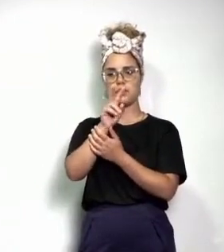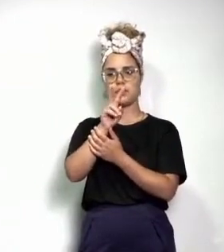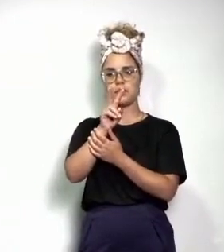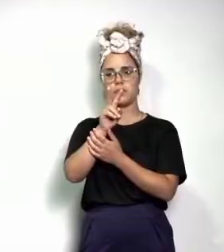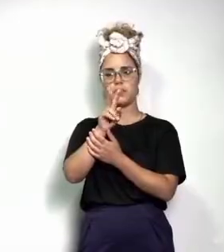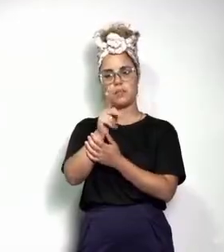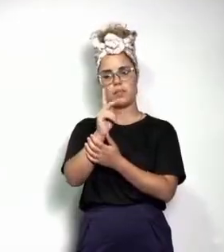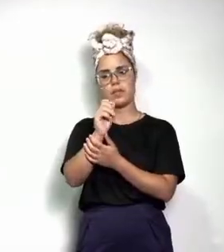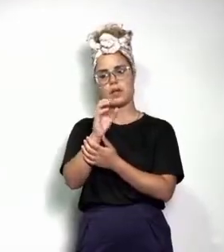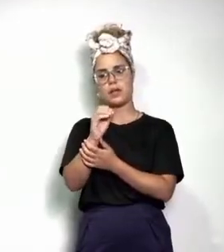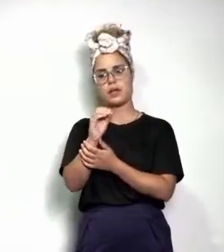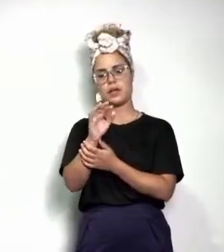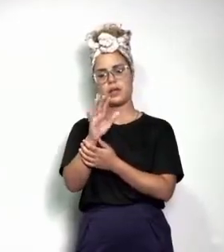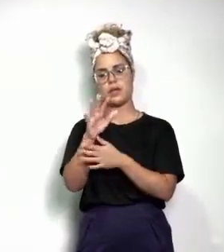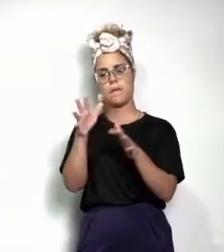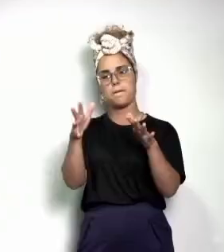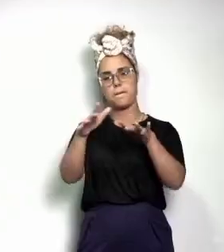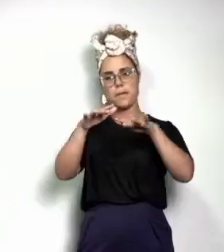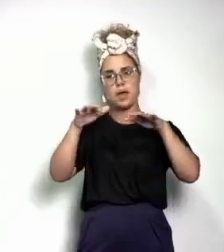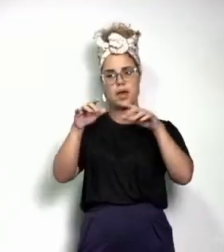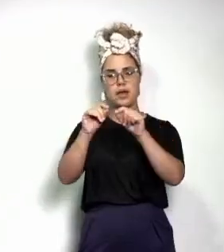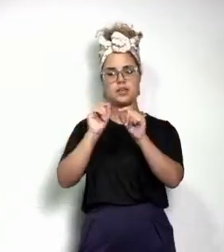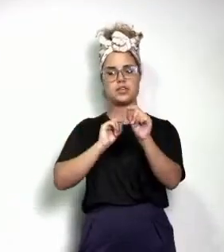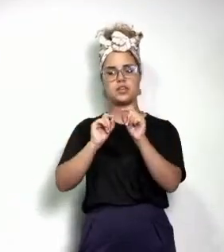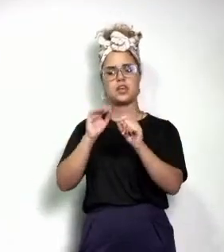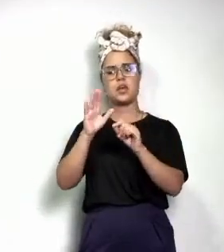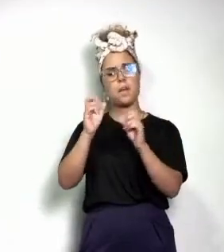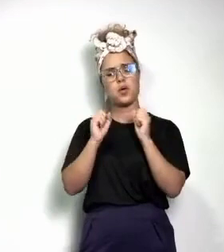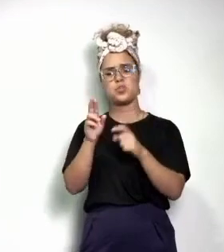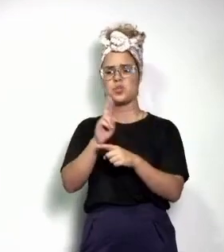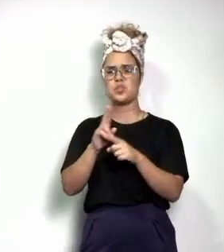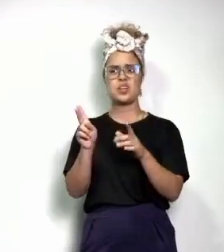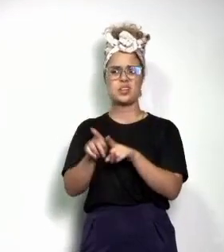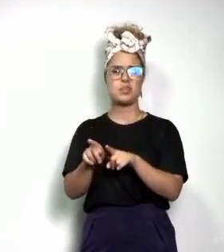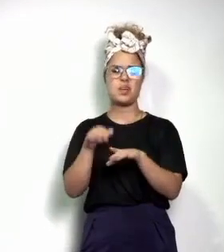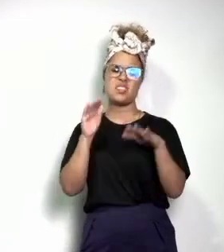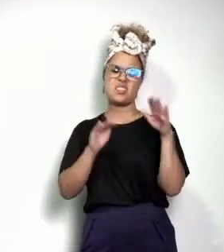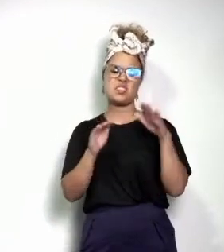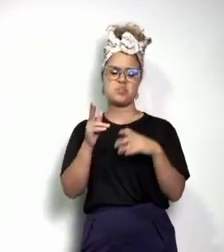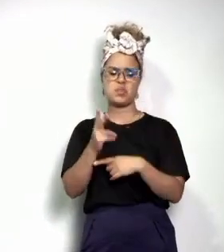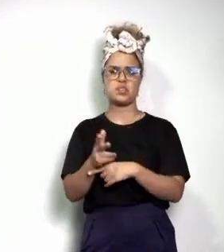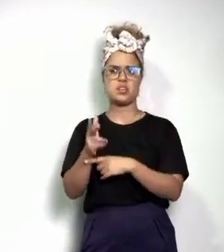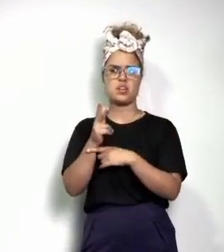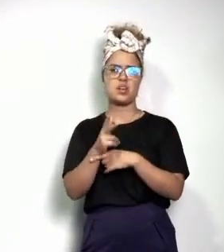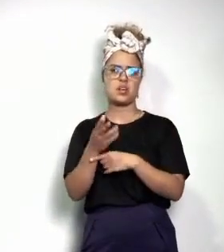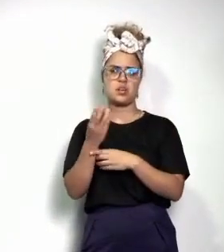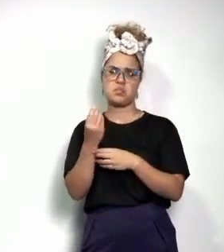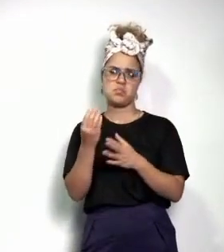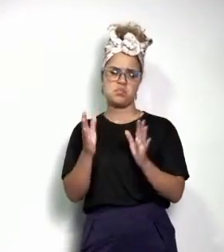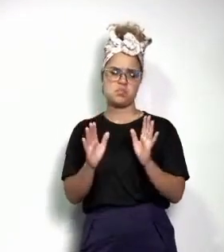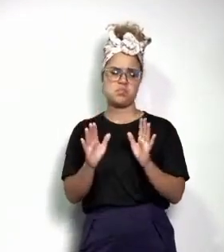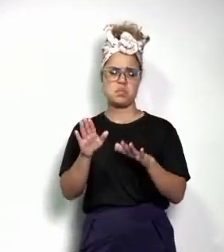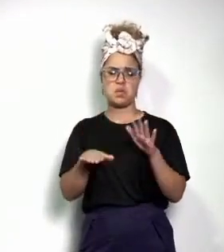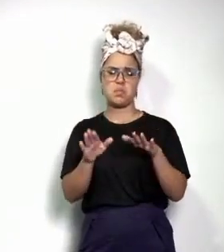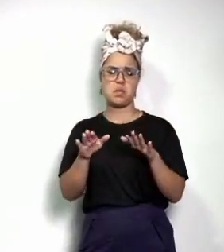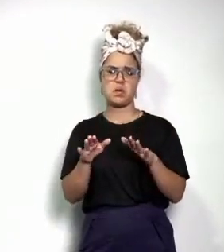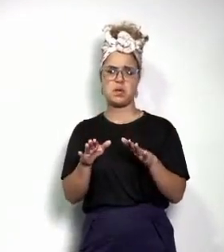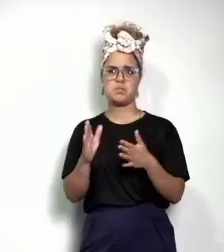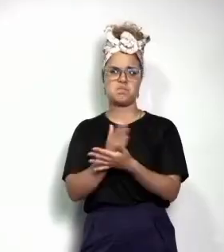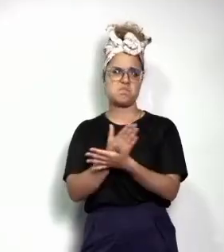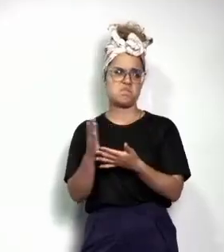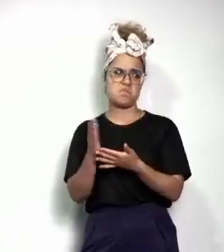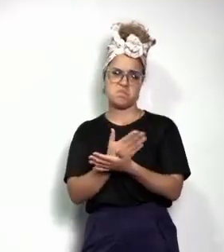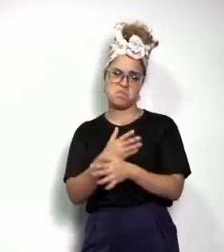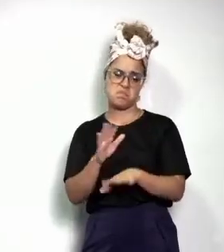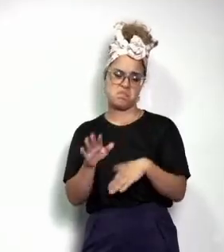ela pode ser utilizada com essa, mas também usam muito com NP. Então, depende muito. Mas é o mesmo cabo,